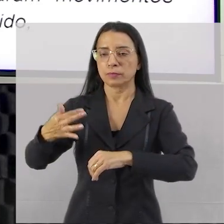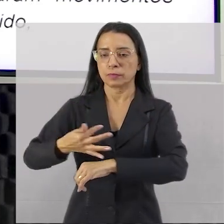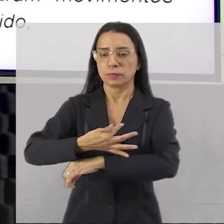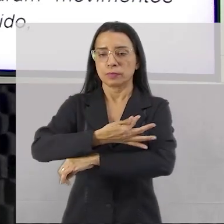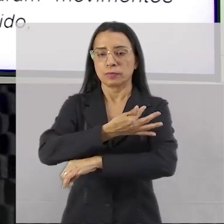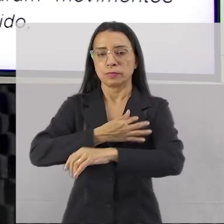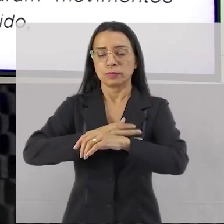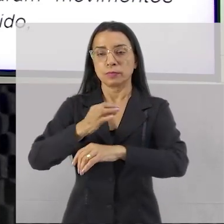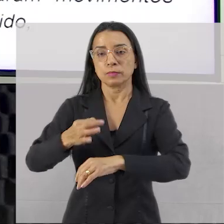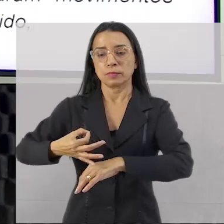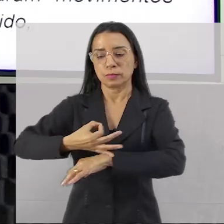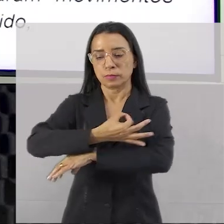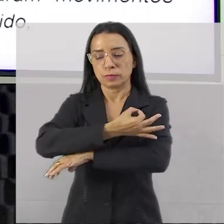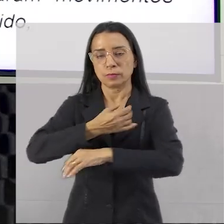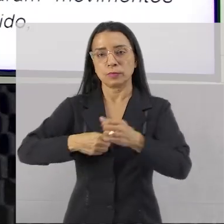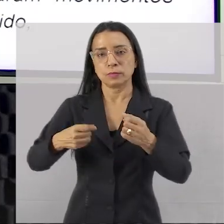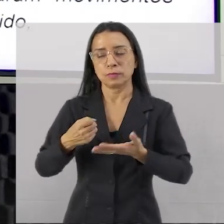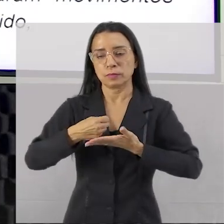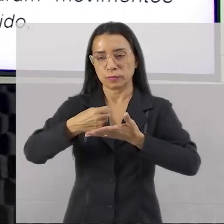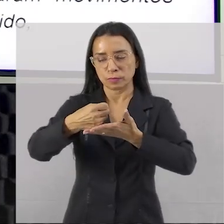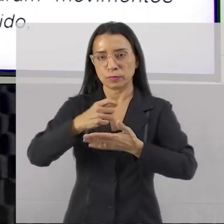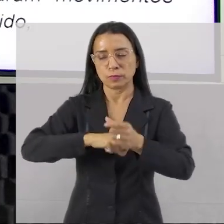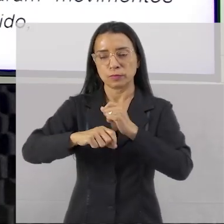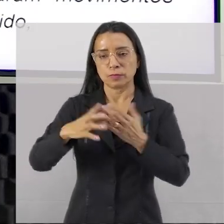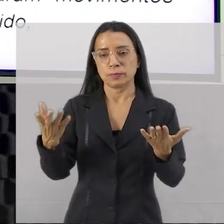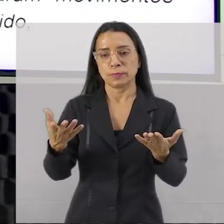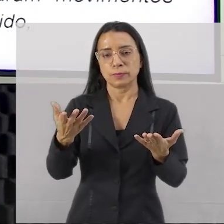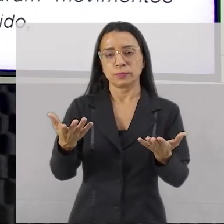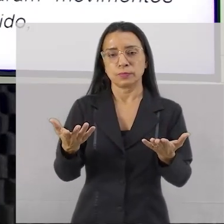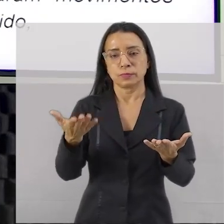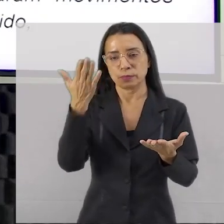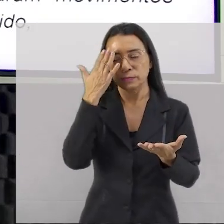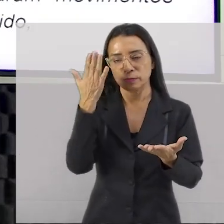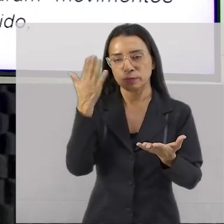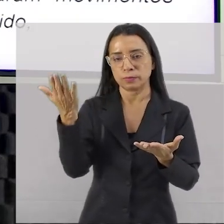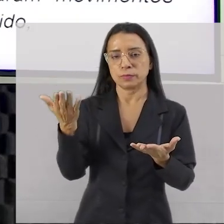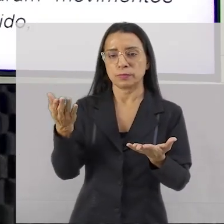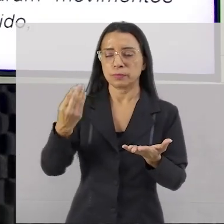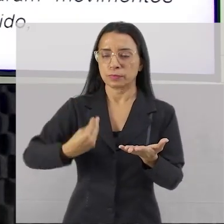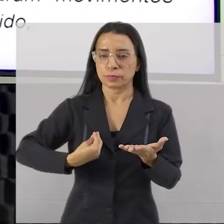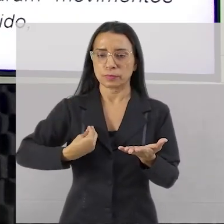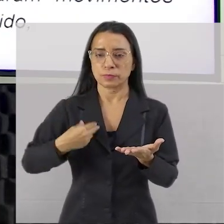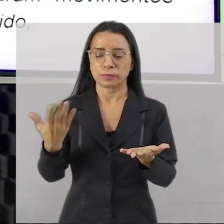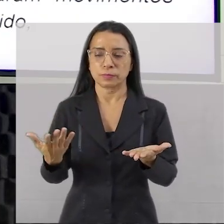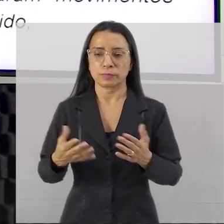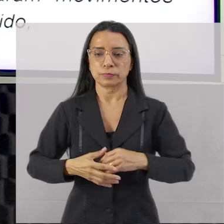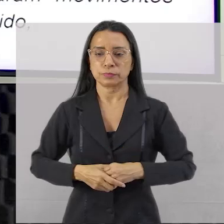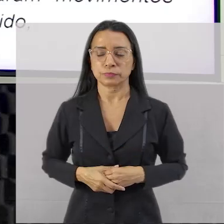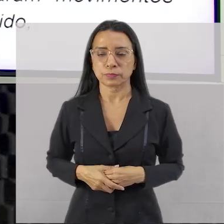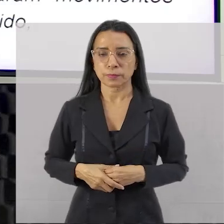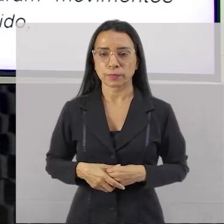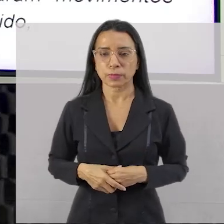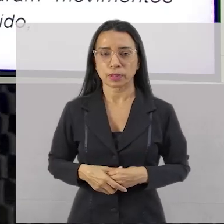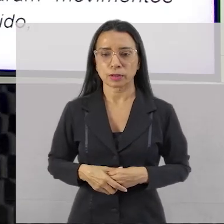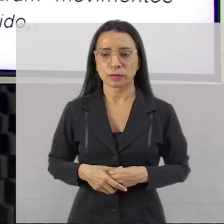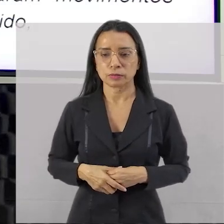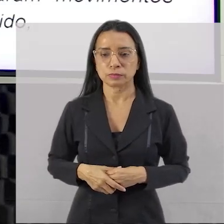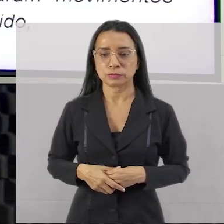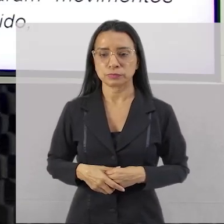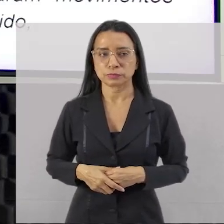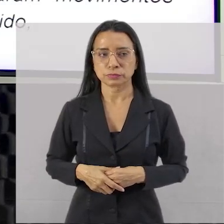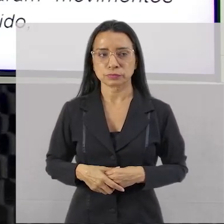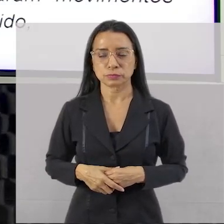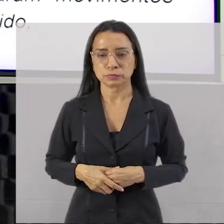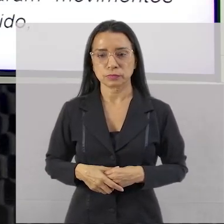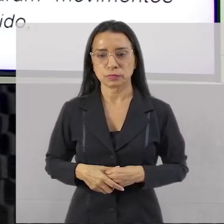realidade? Então aqui eu vou fazer uma análise bem pormenorizada de cada estrutura, tá bom? O aluno começou